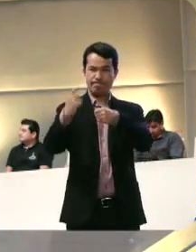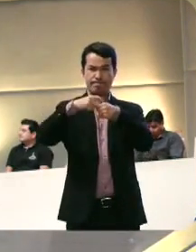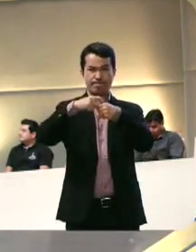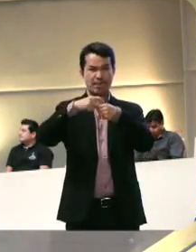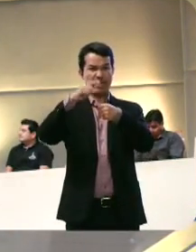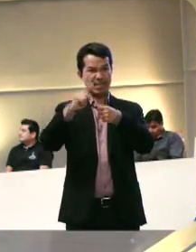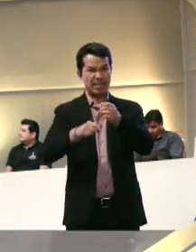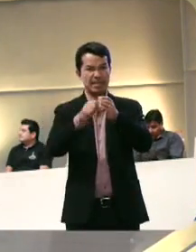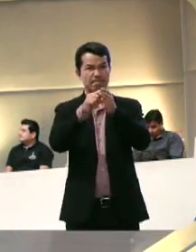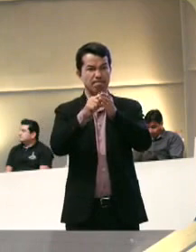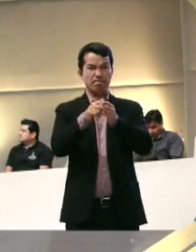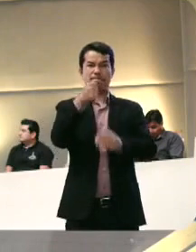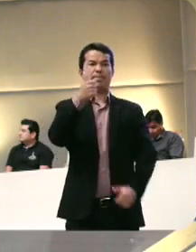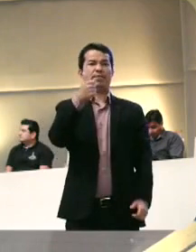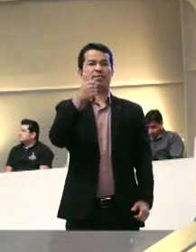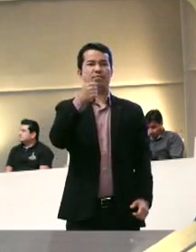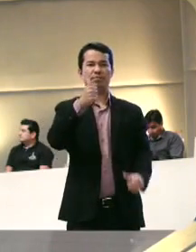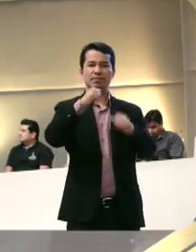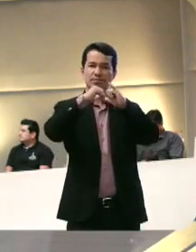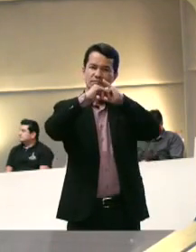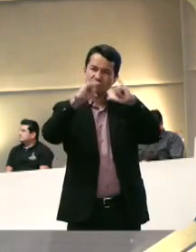primeiro, a